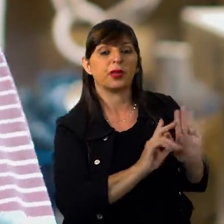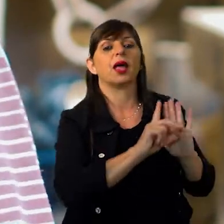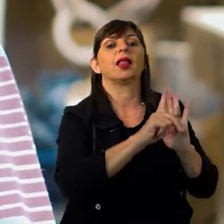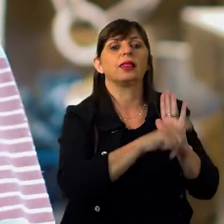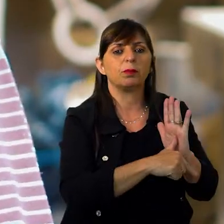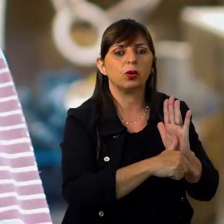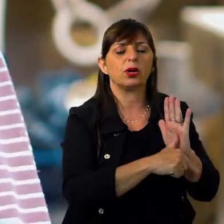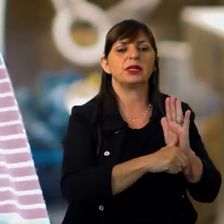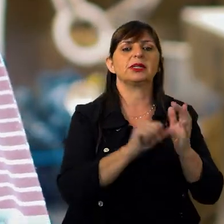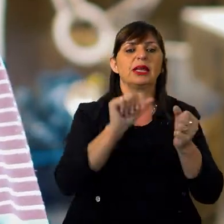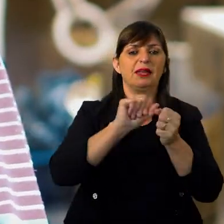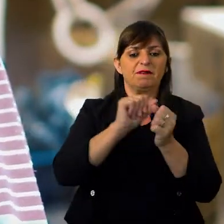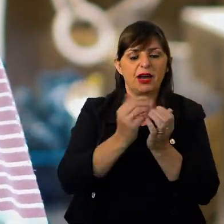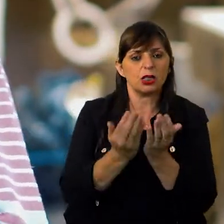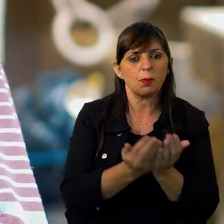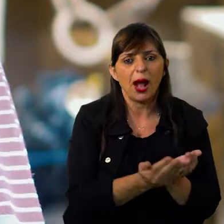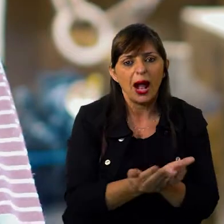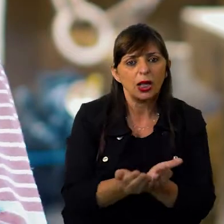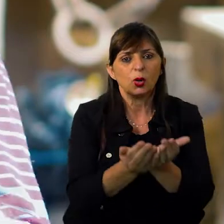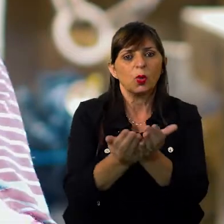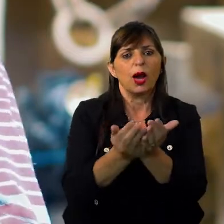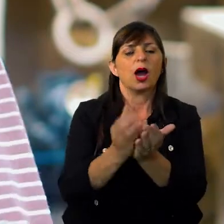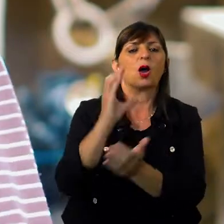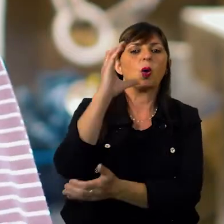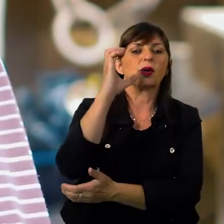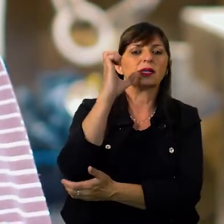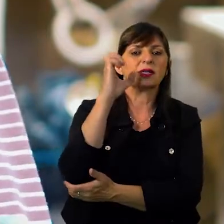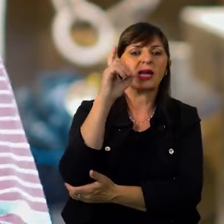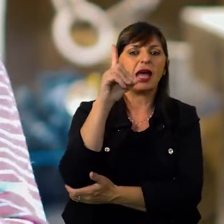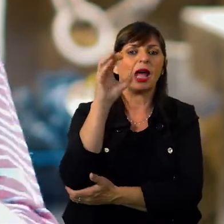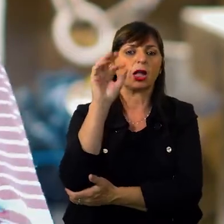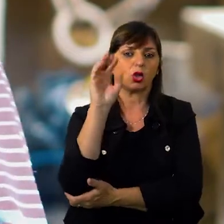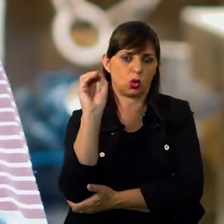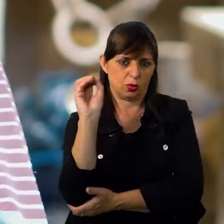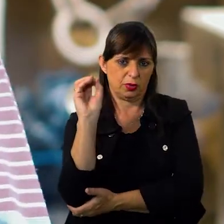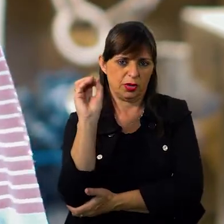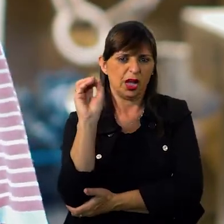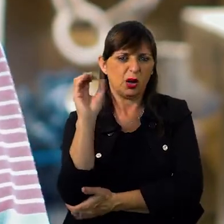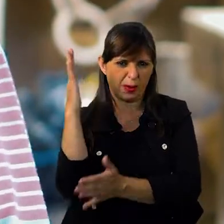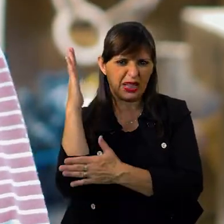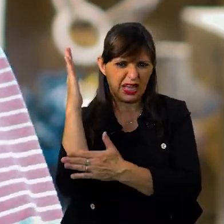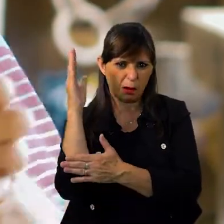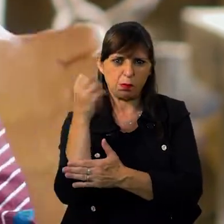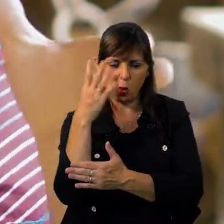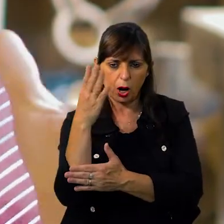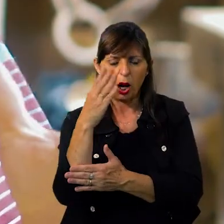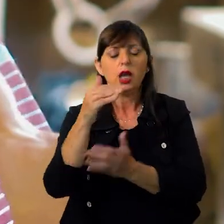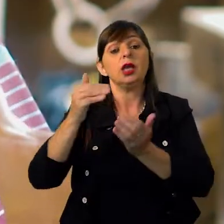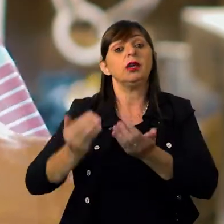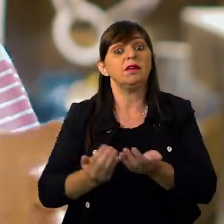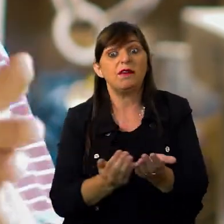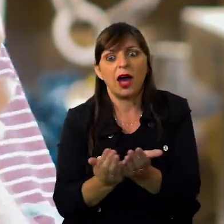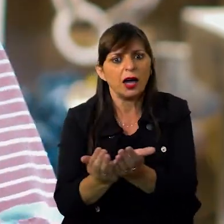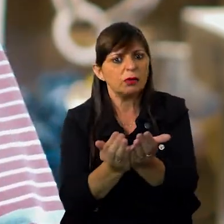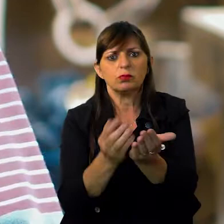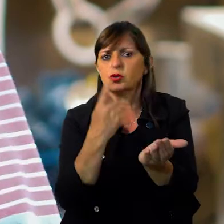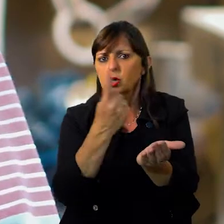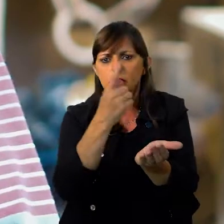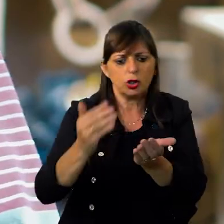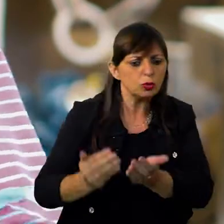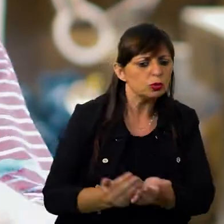ele ficar uma casinha bem precária para família dele morar aqui segundo o Detalhe ele pega um cérebro faz uma canoa